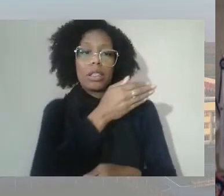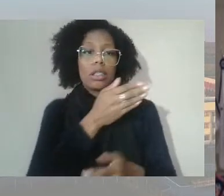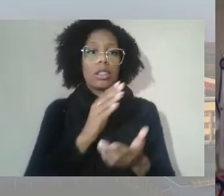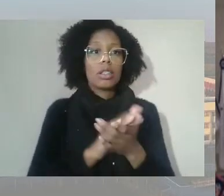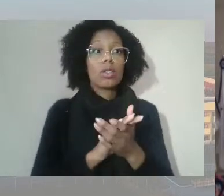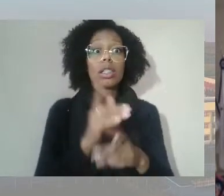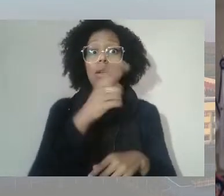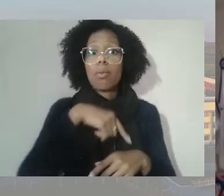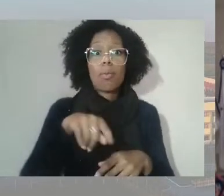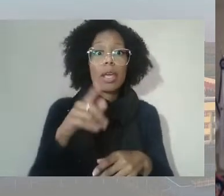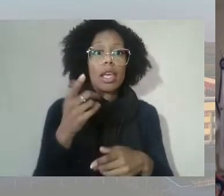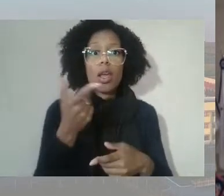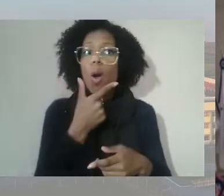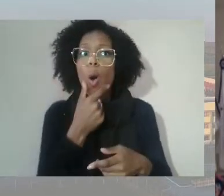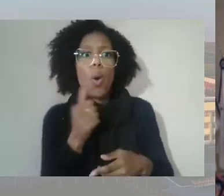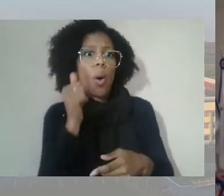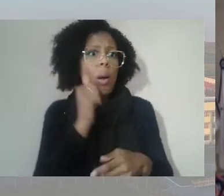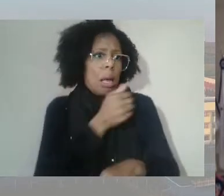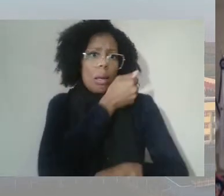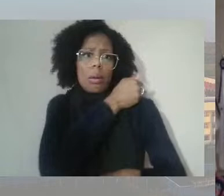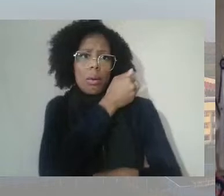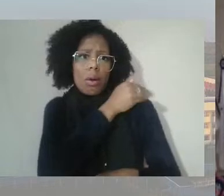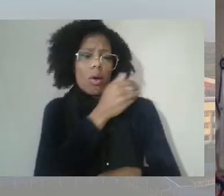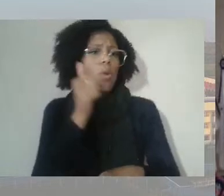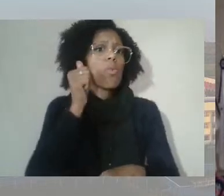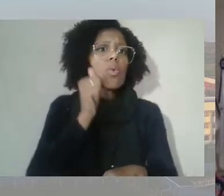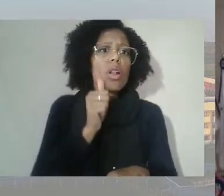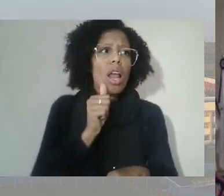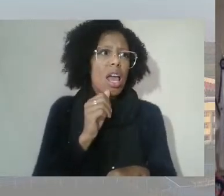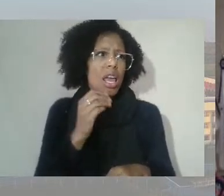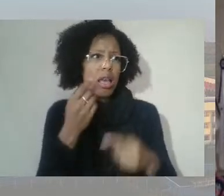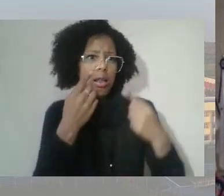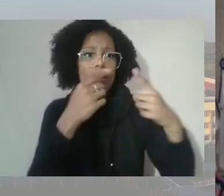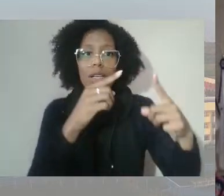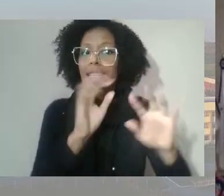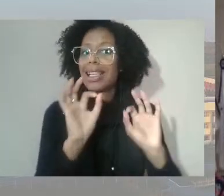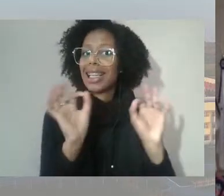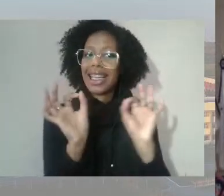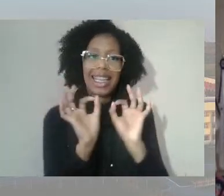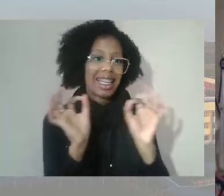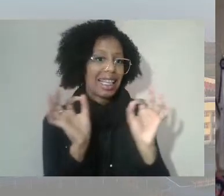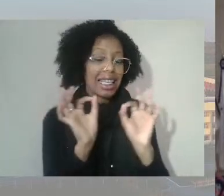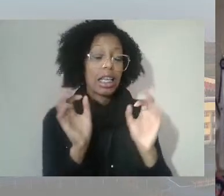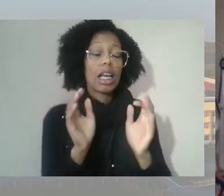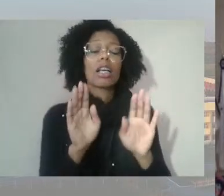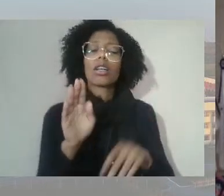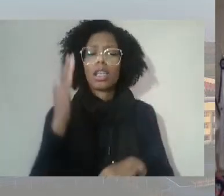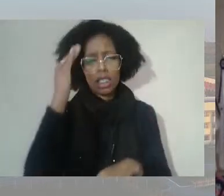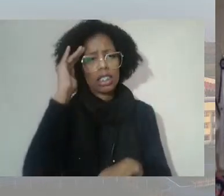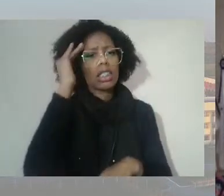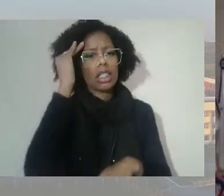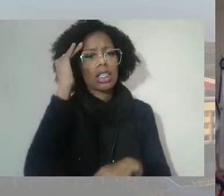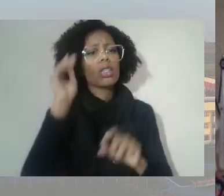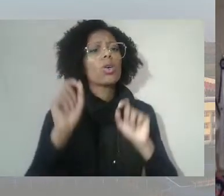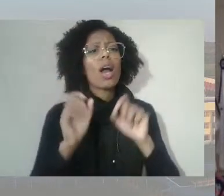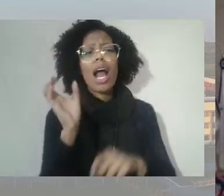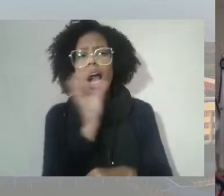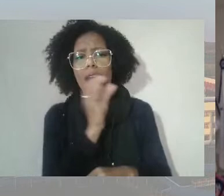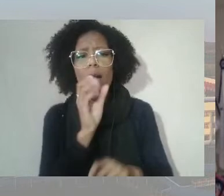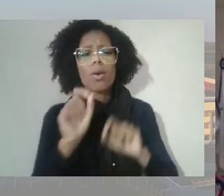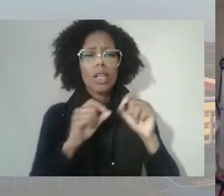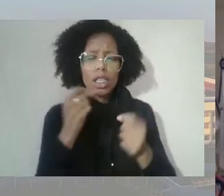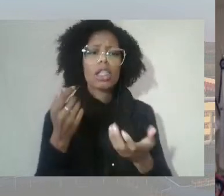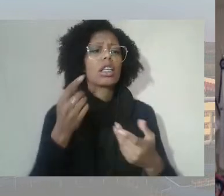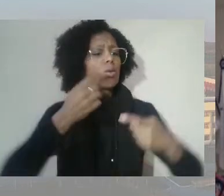gênero, discriminação contra as mulheres e outras. Entendemos que é necessário e urgente aprofundar o debate